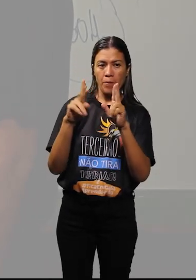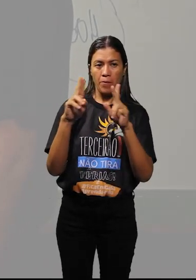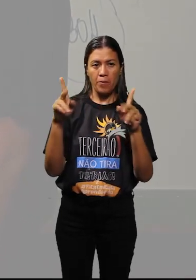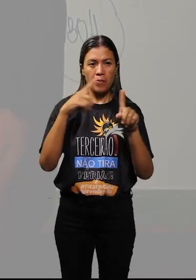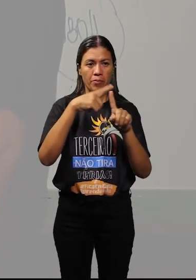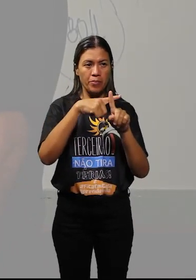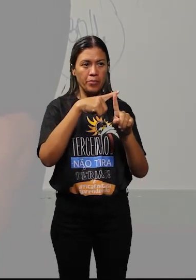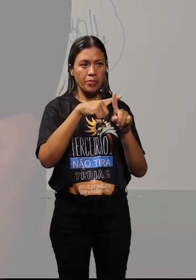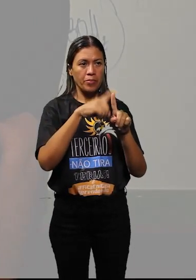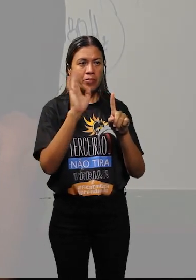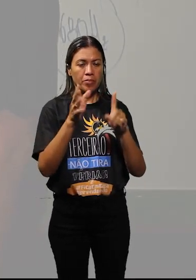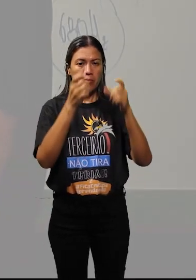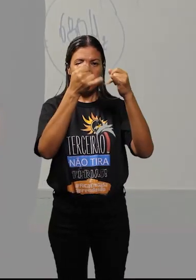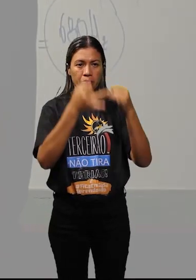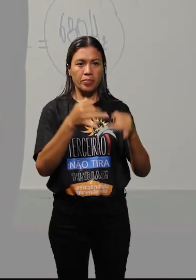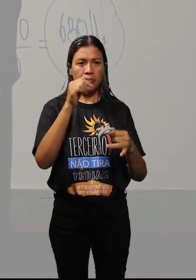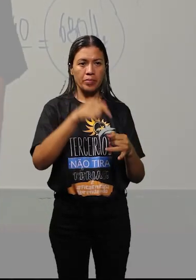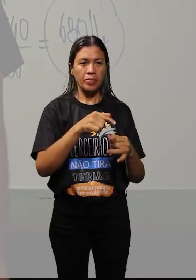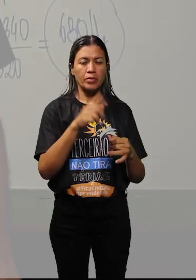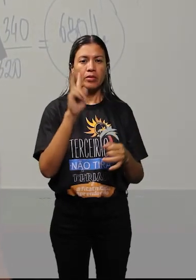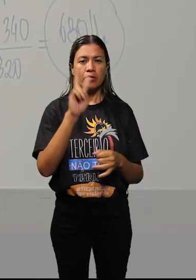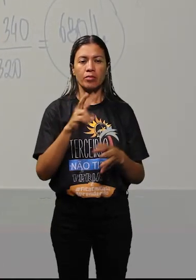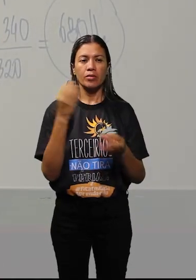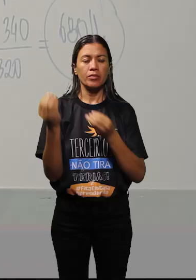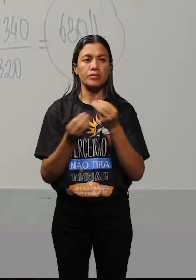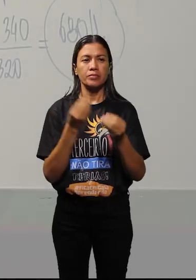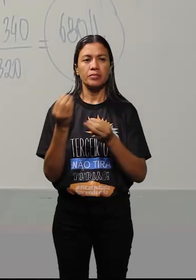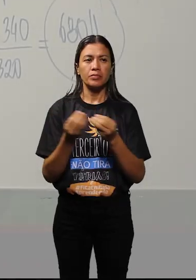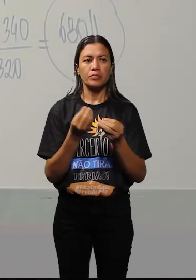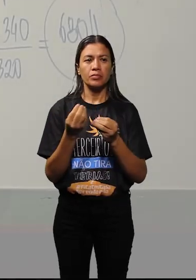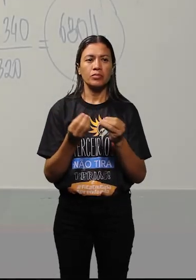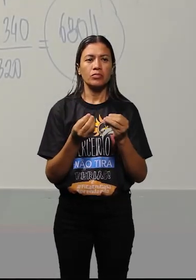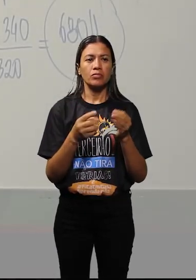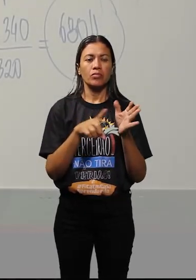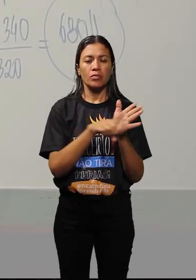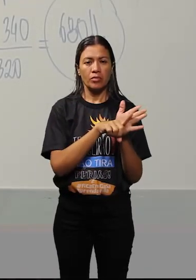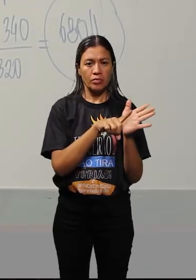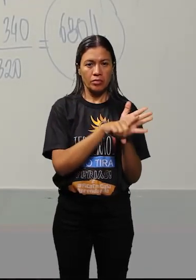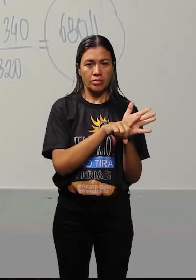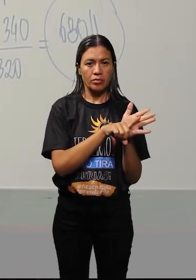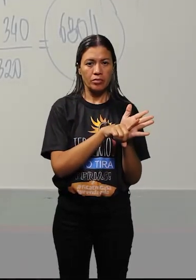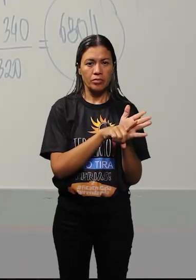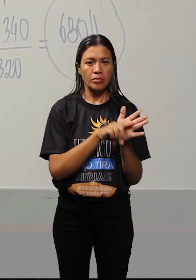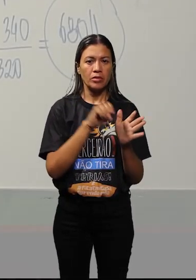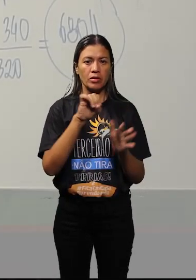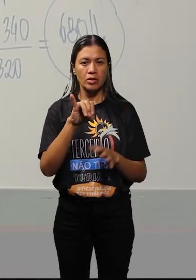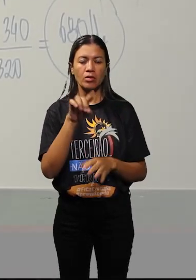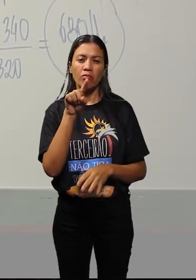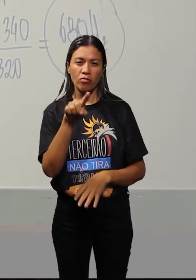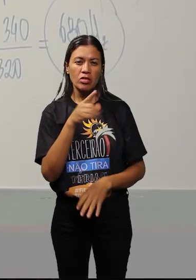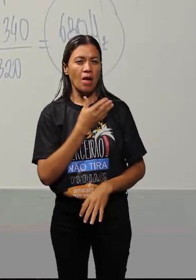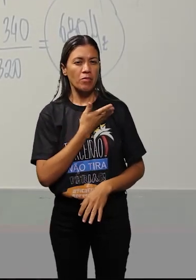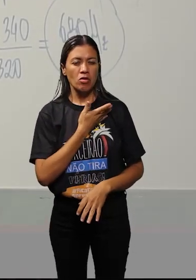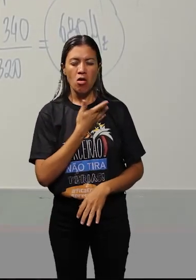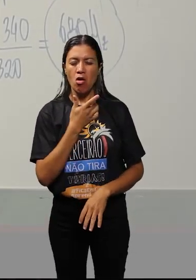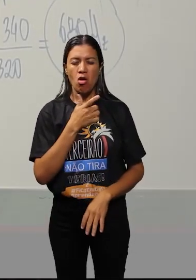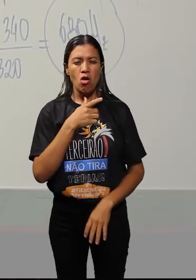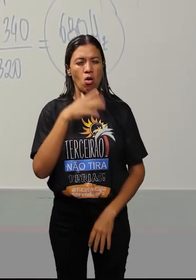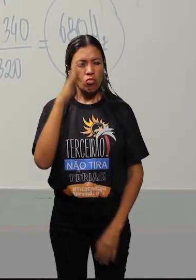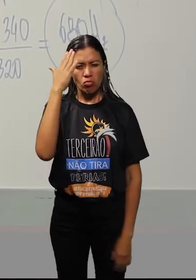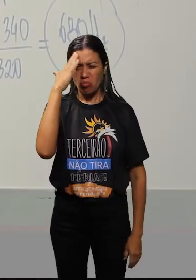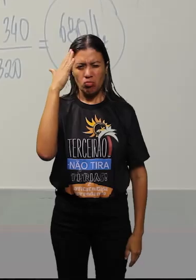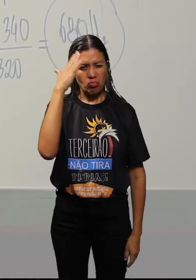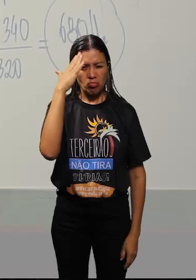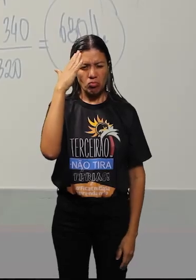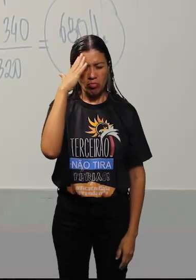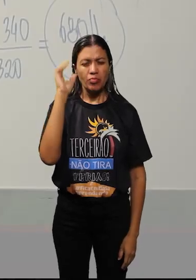orientação que nós determinamos aqui, eu vou considerar ela negativa. Caso meu amiguinho não consiga entender,